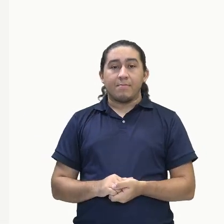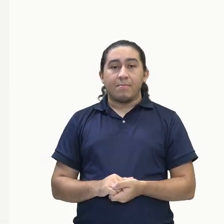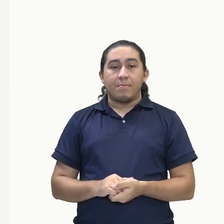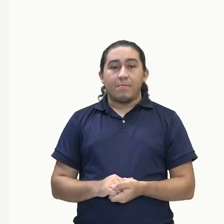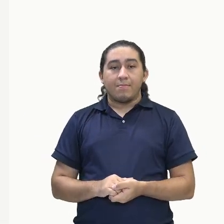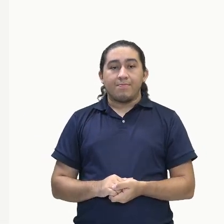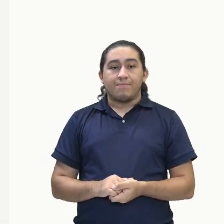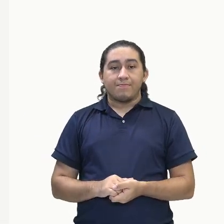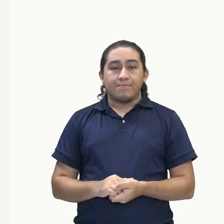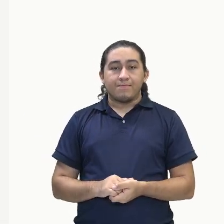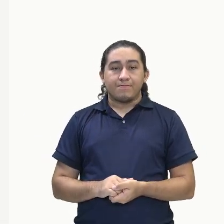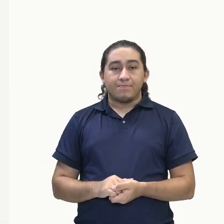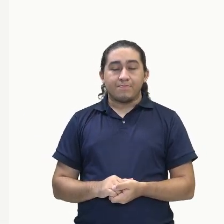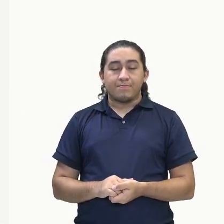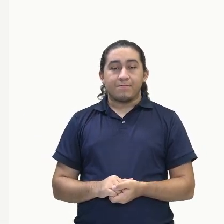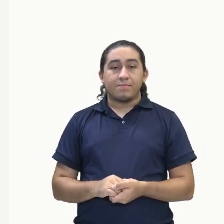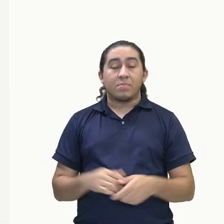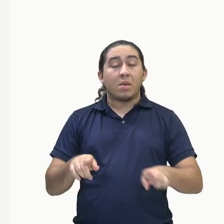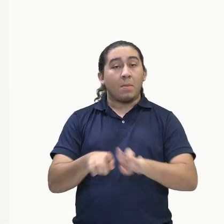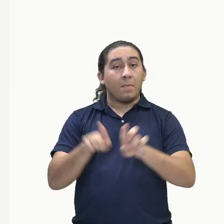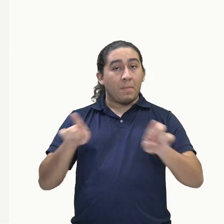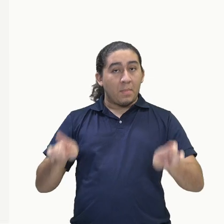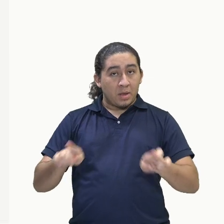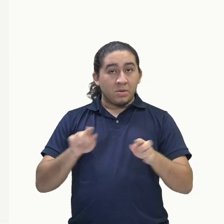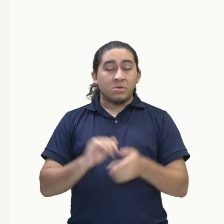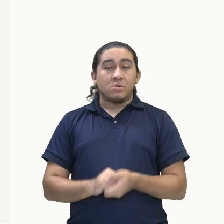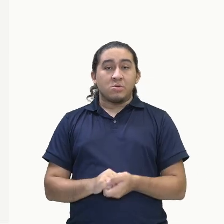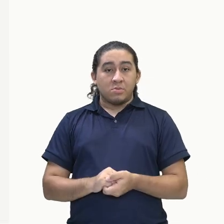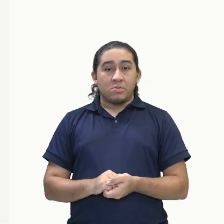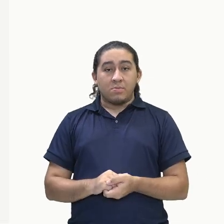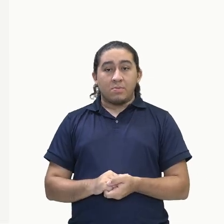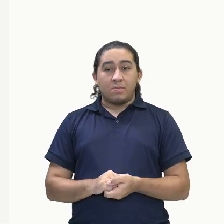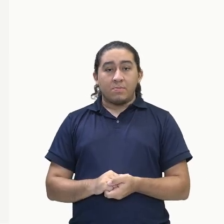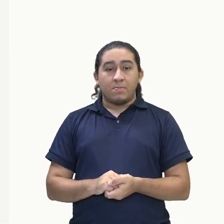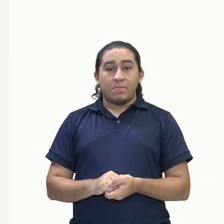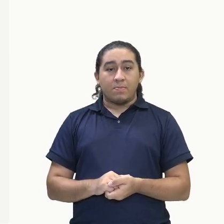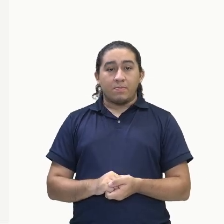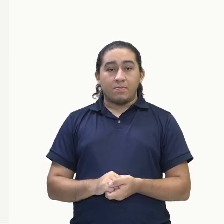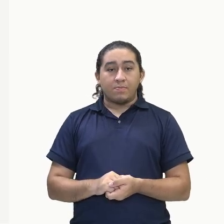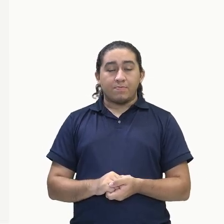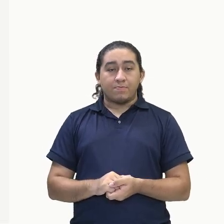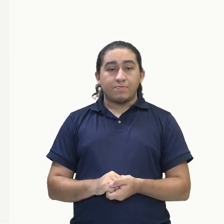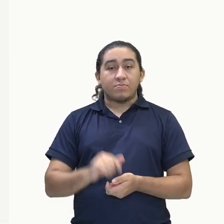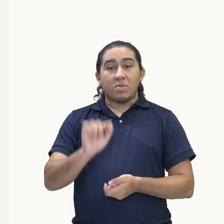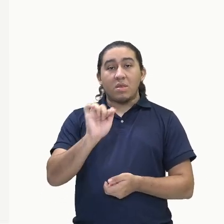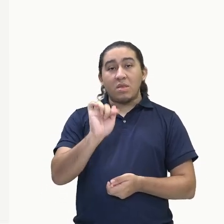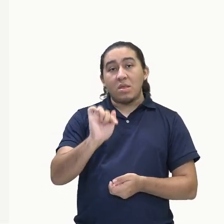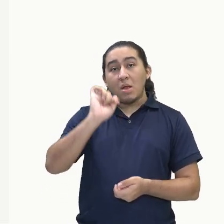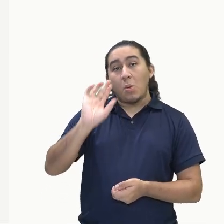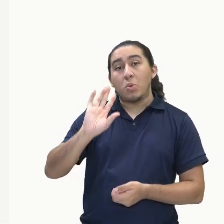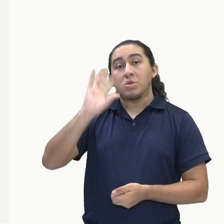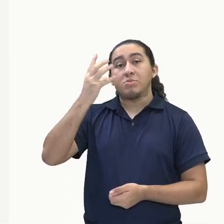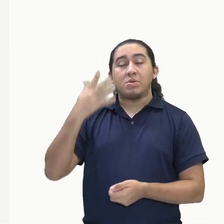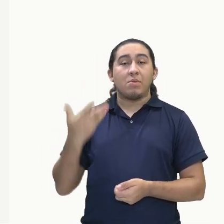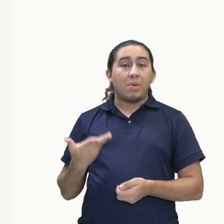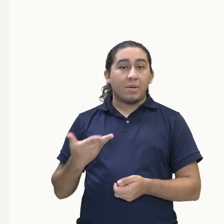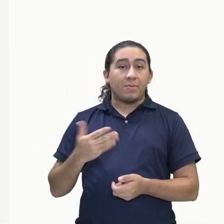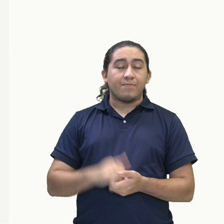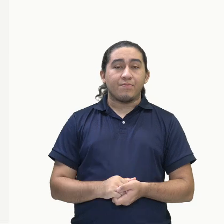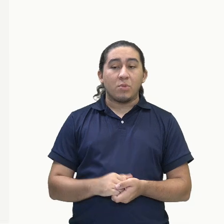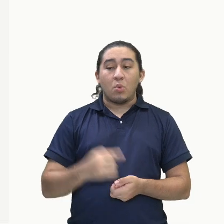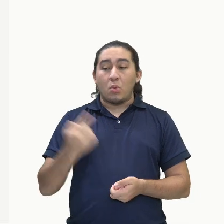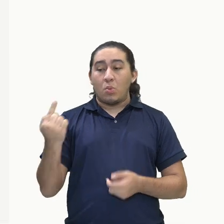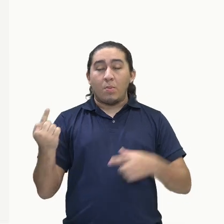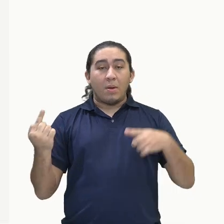S, certo? Só que o evento que elas proporam é o quê? Uma tem que jogar um